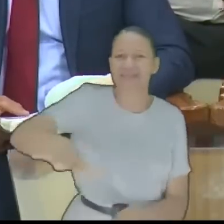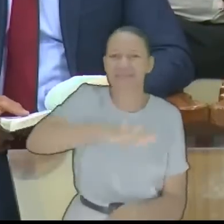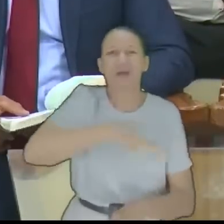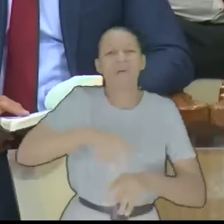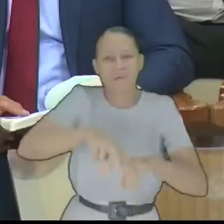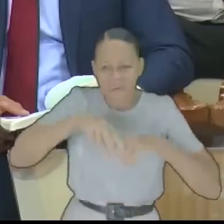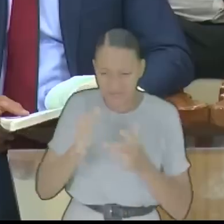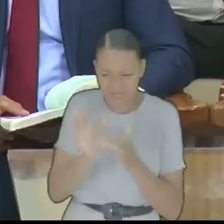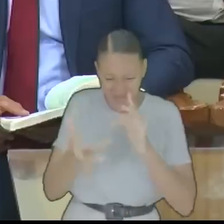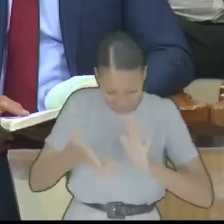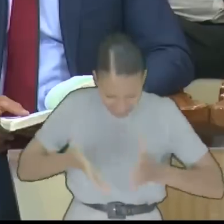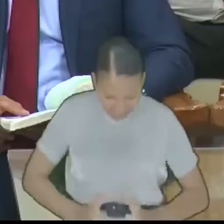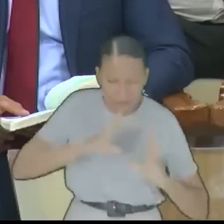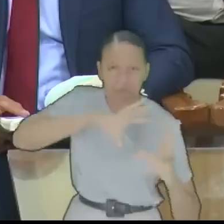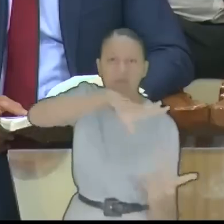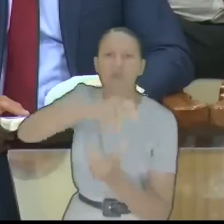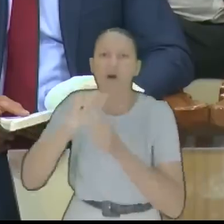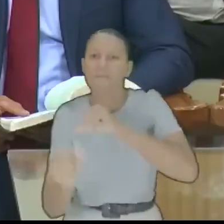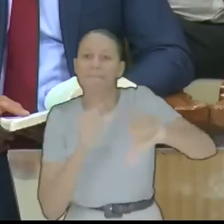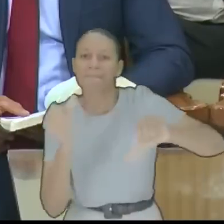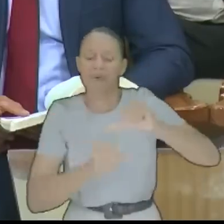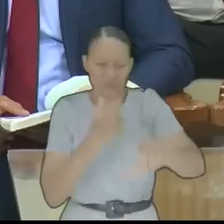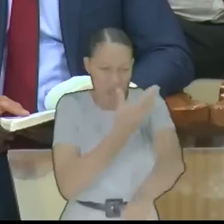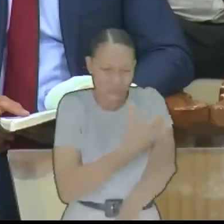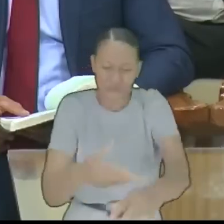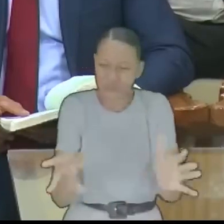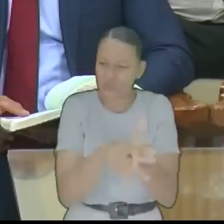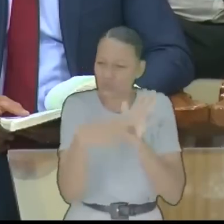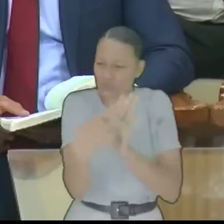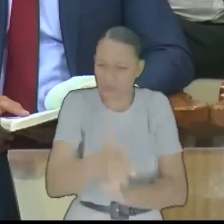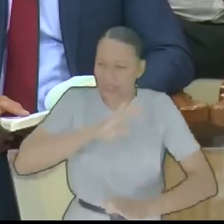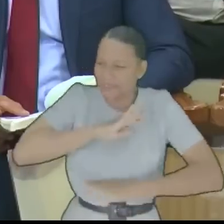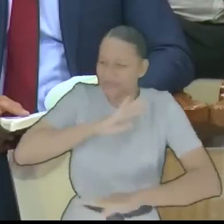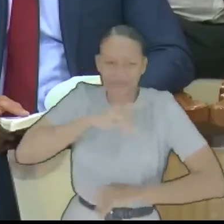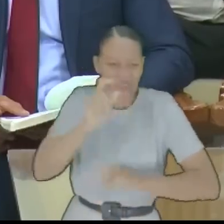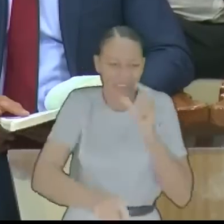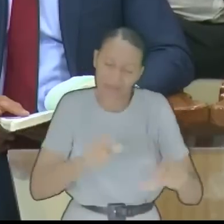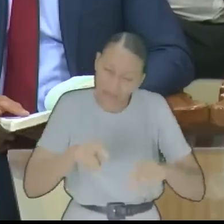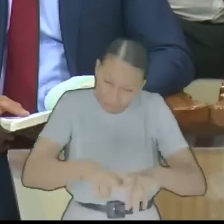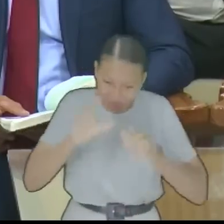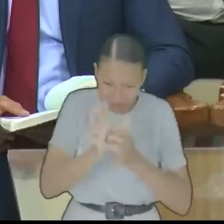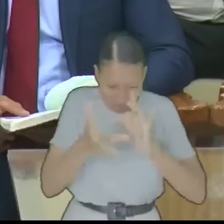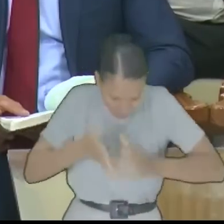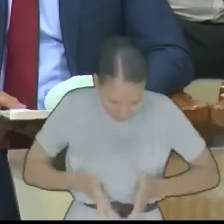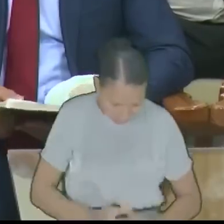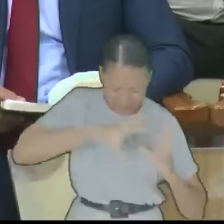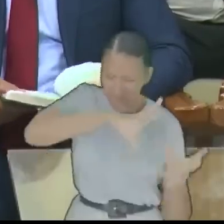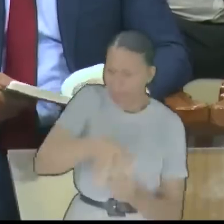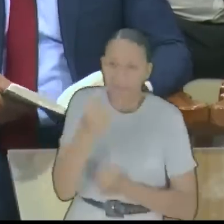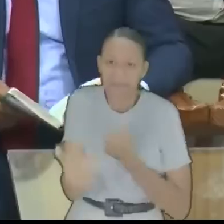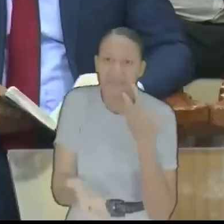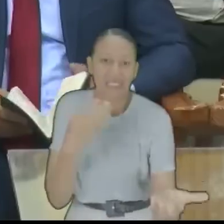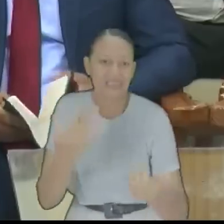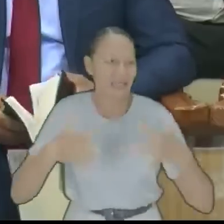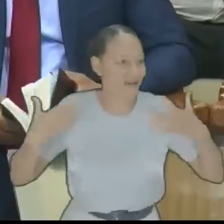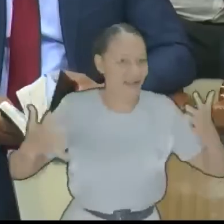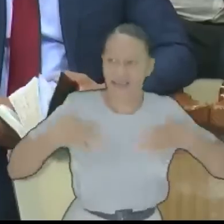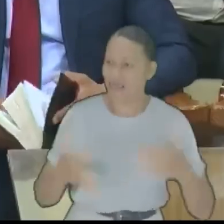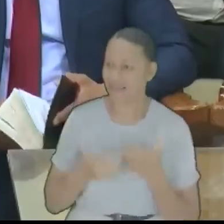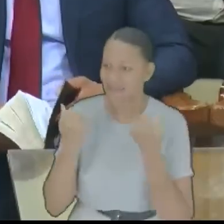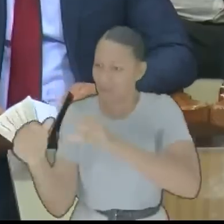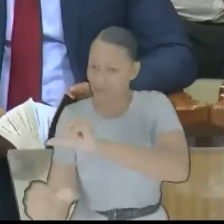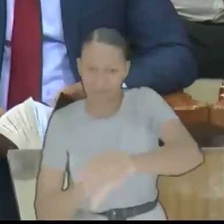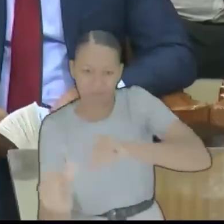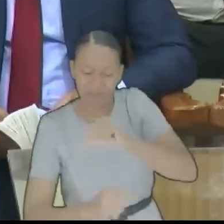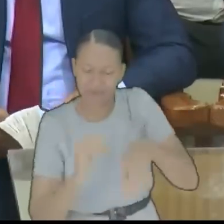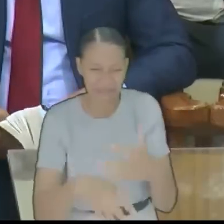Foi a vinda do Messias que mudou os costumes. Foi a vinda do Messias que trouxe vinho, que trouxe leite